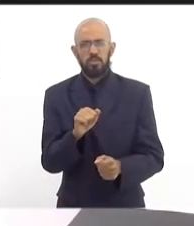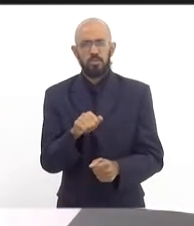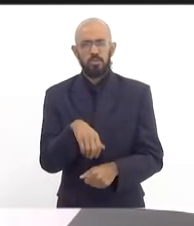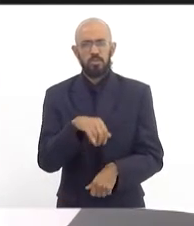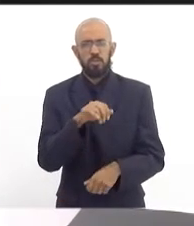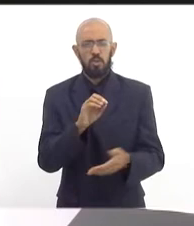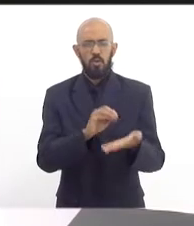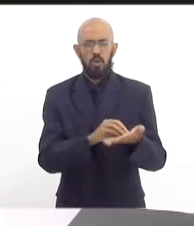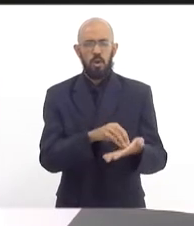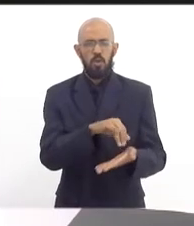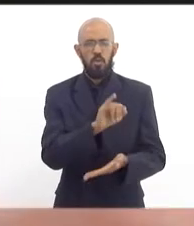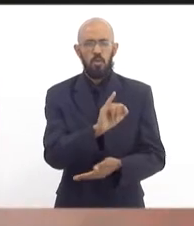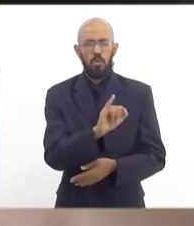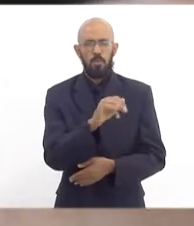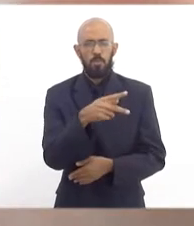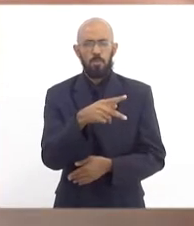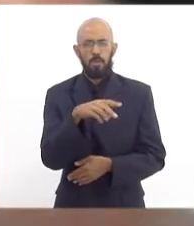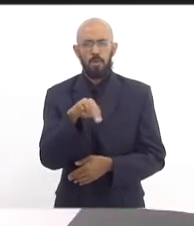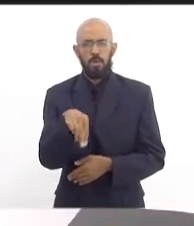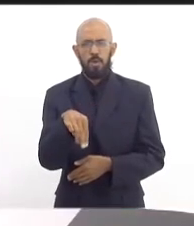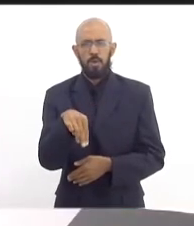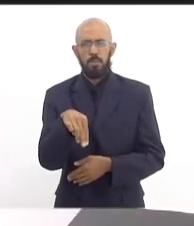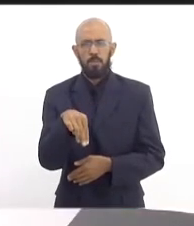me de